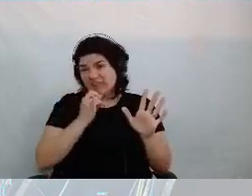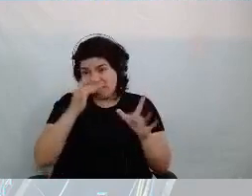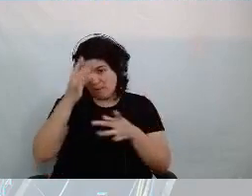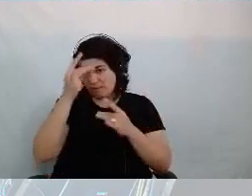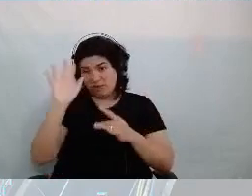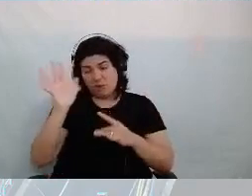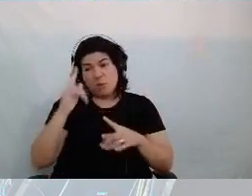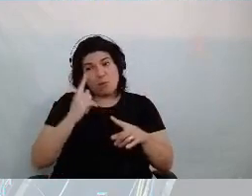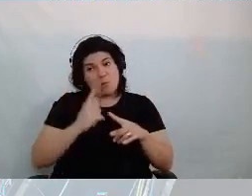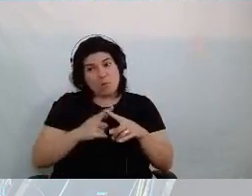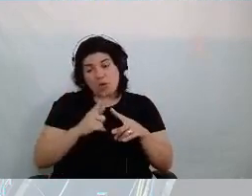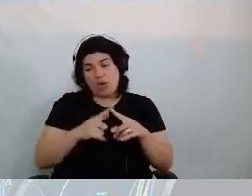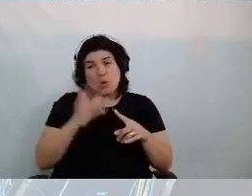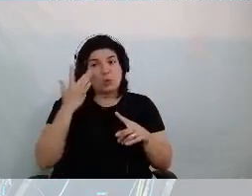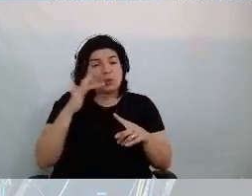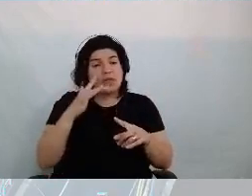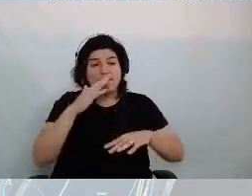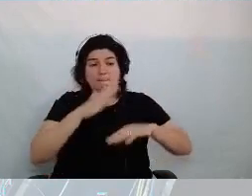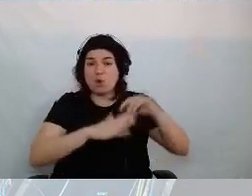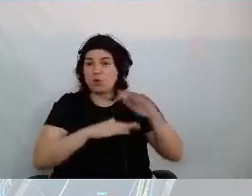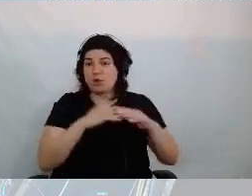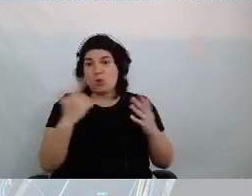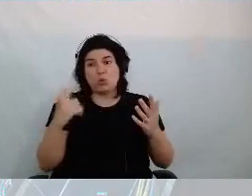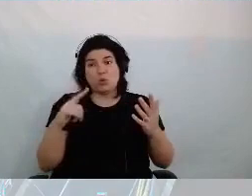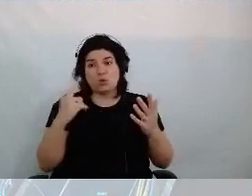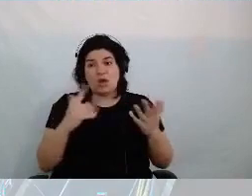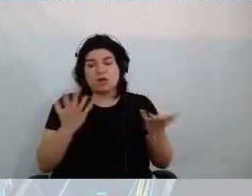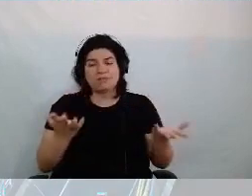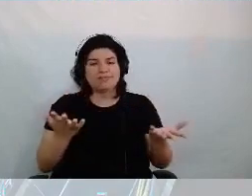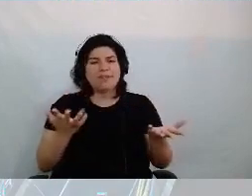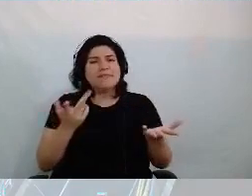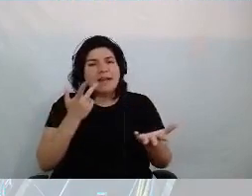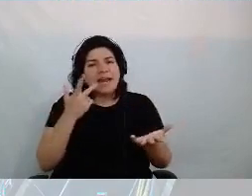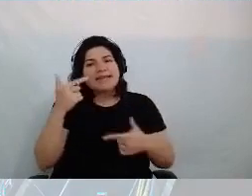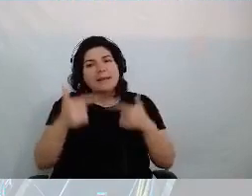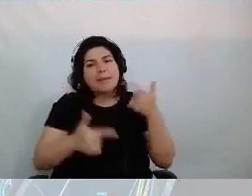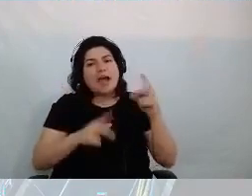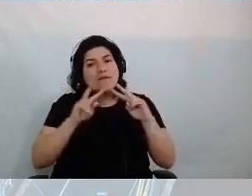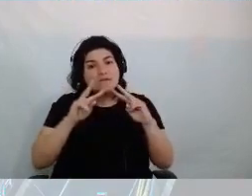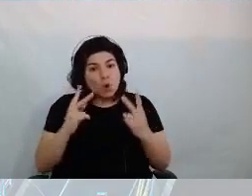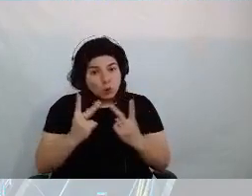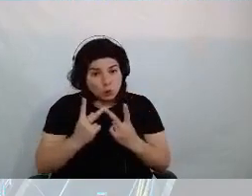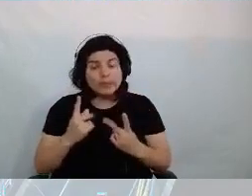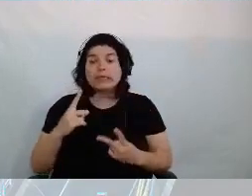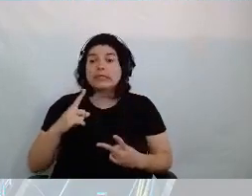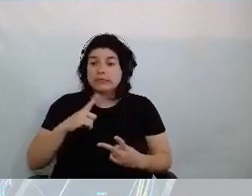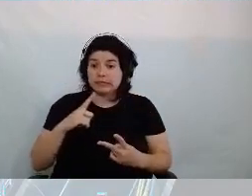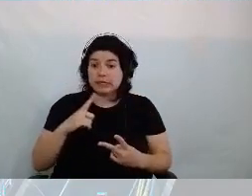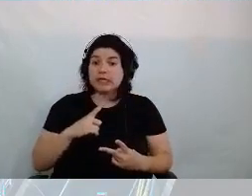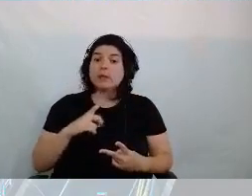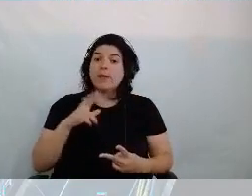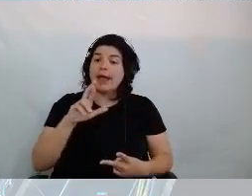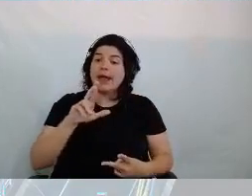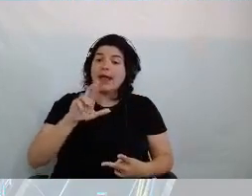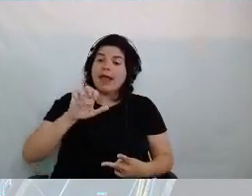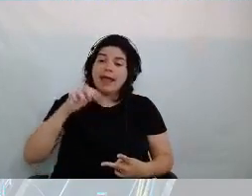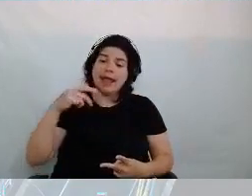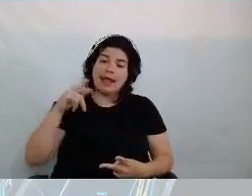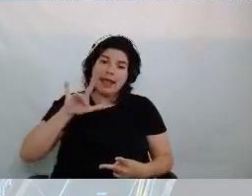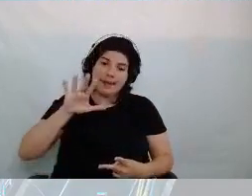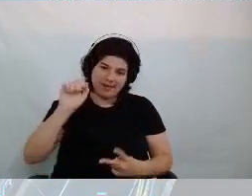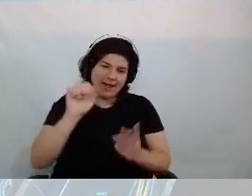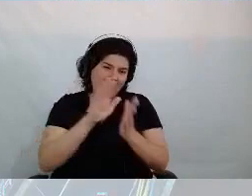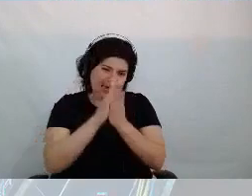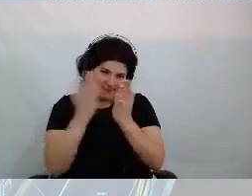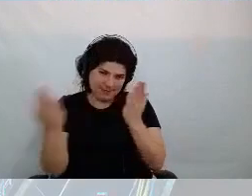de produção. E, realmente, se você está falando em trabalhar com volume, você ter uma réplica de produção pode ser muito caro, é inviável.